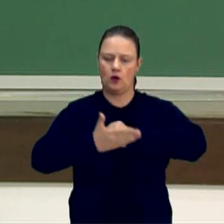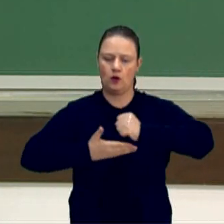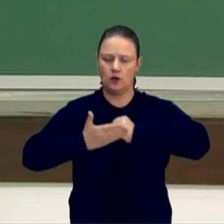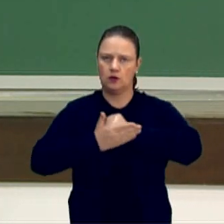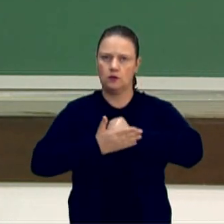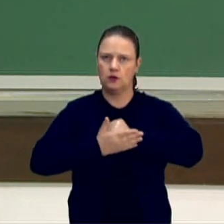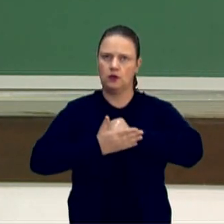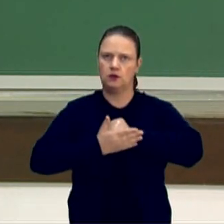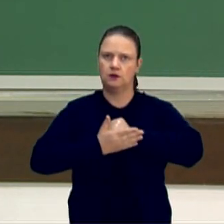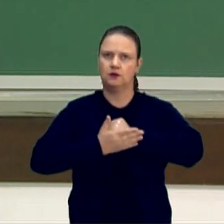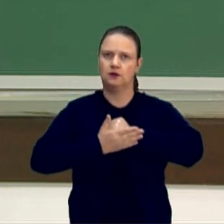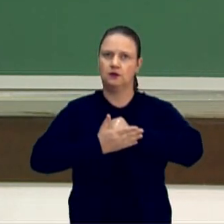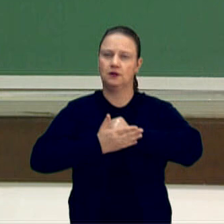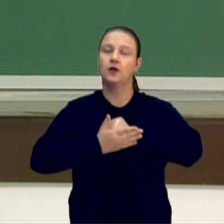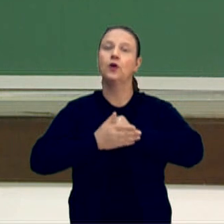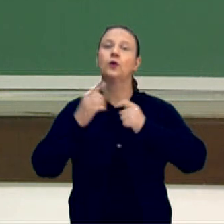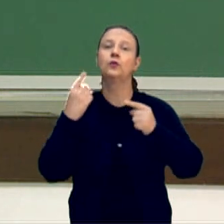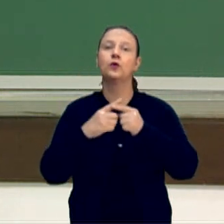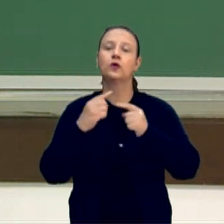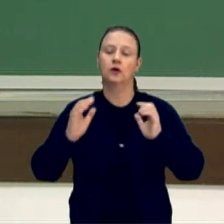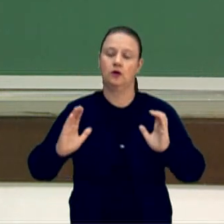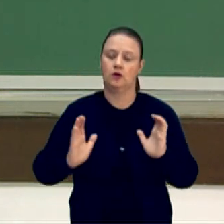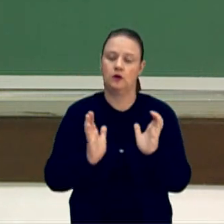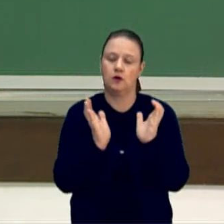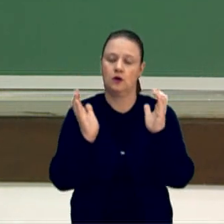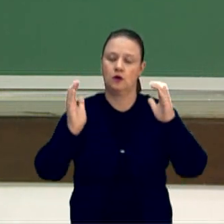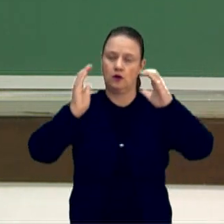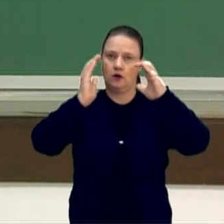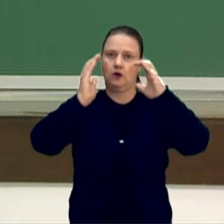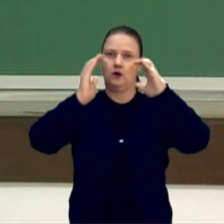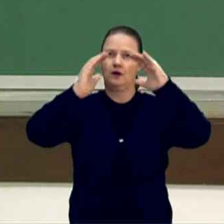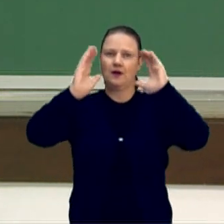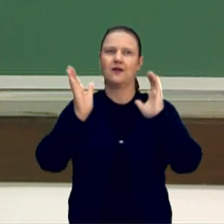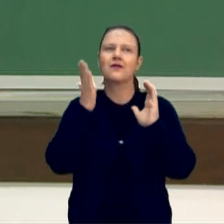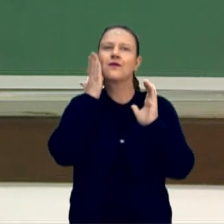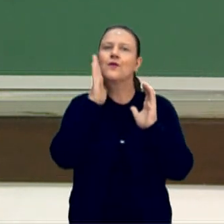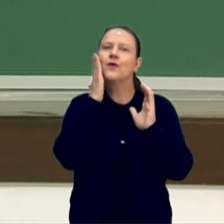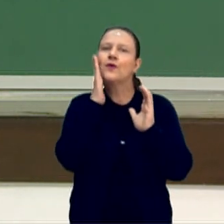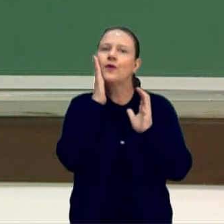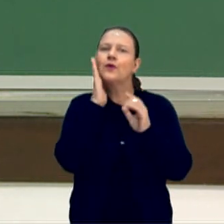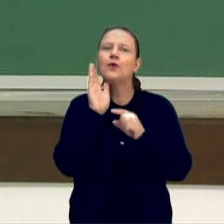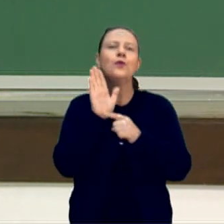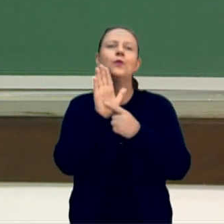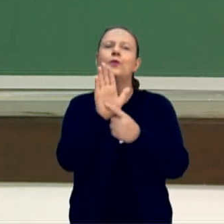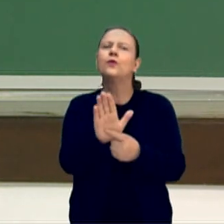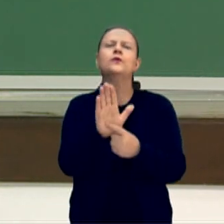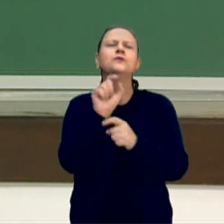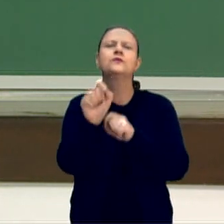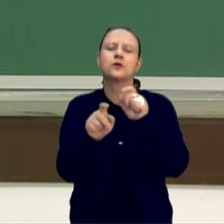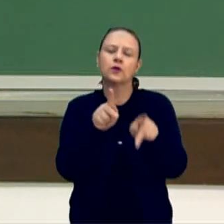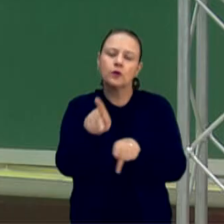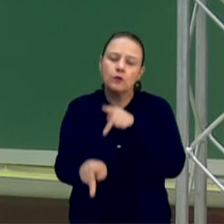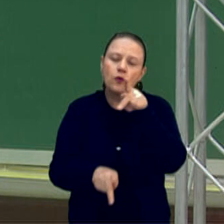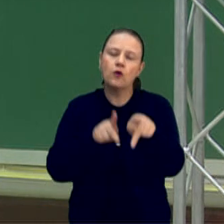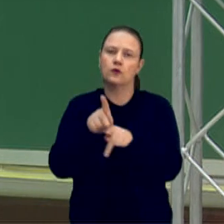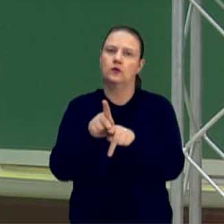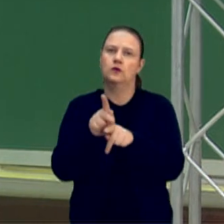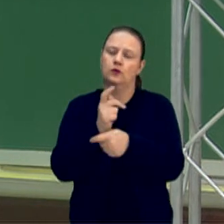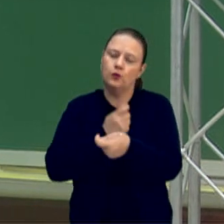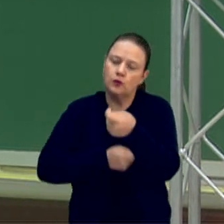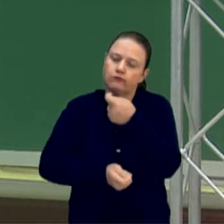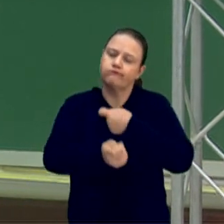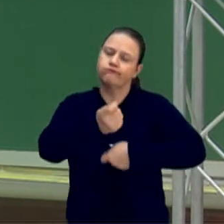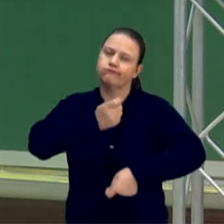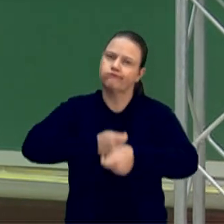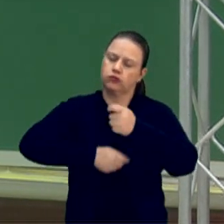o topo. Porque este meio nós chamamos de população economicamente ativa. Tá? E é essa população que sustenta